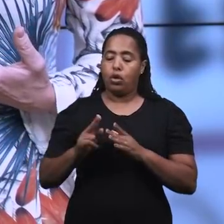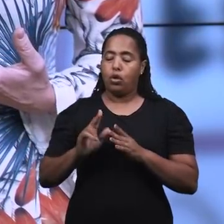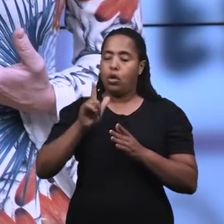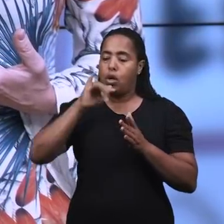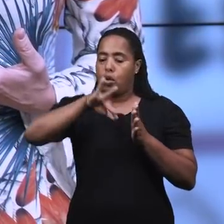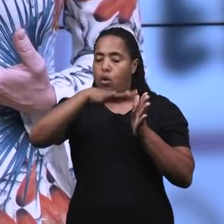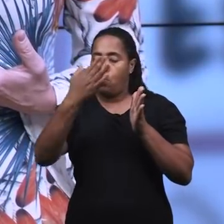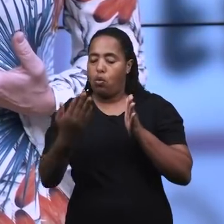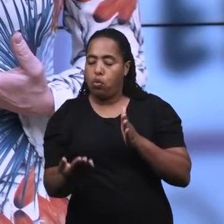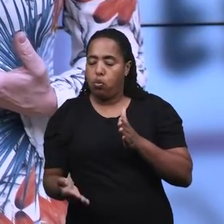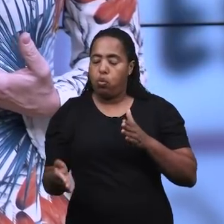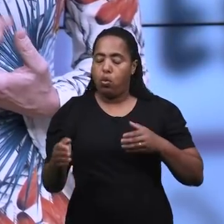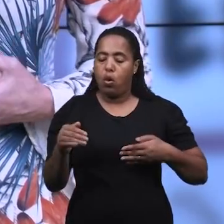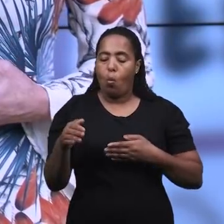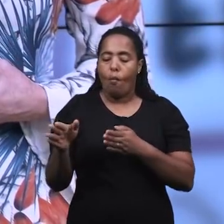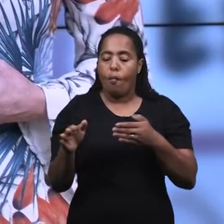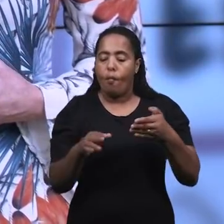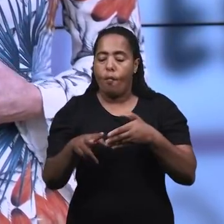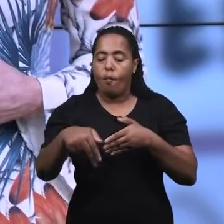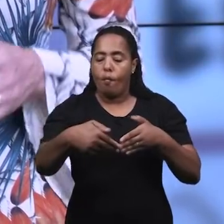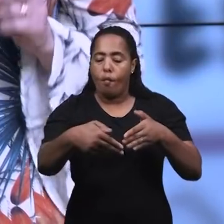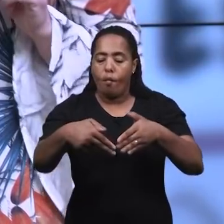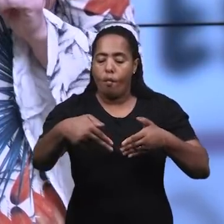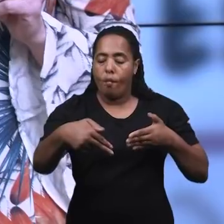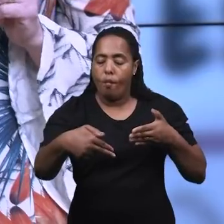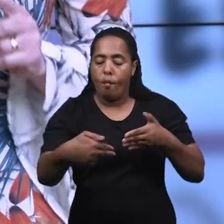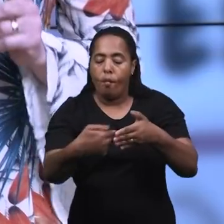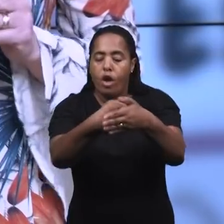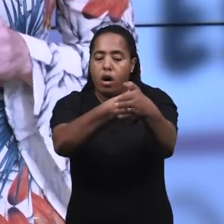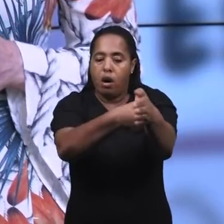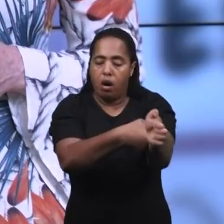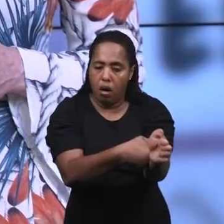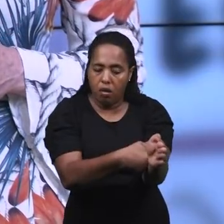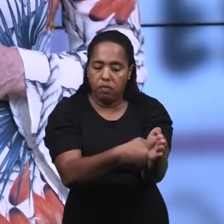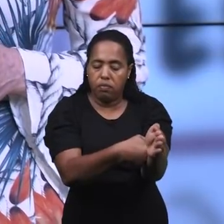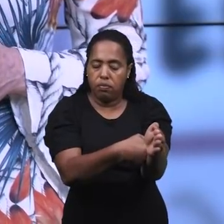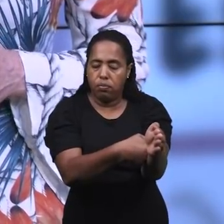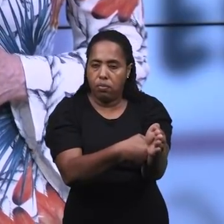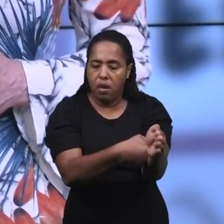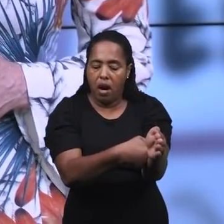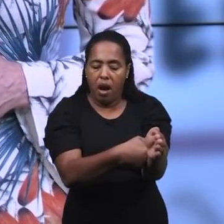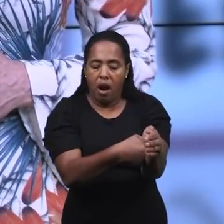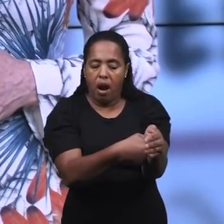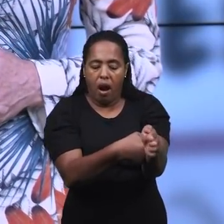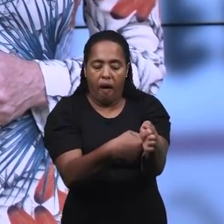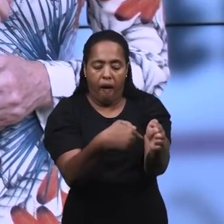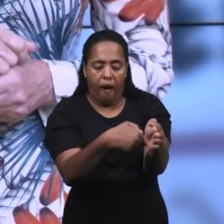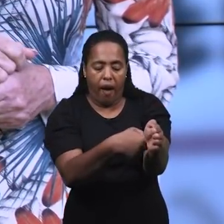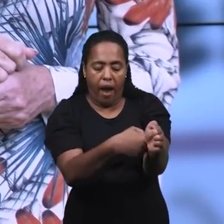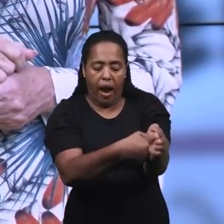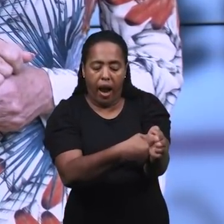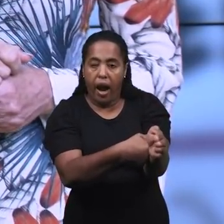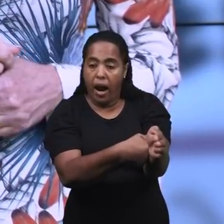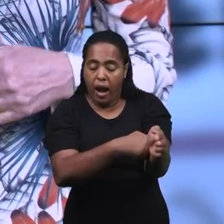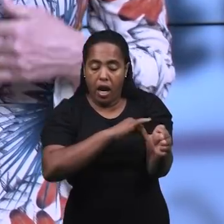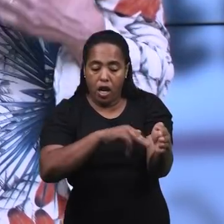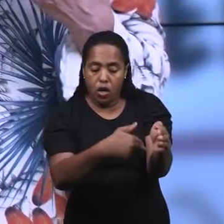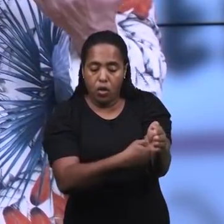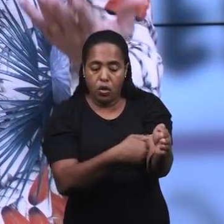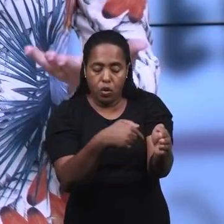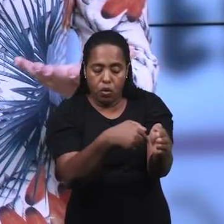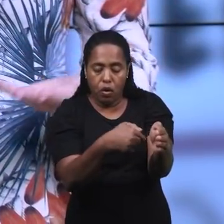foi devorado por um grande peixe. E foi nas entranhas do peixe que Jonas fez uma oração